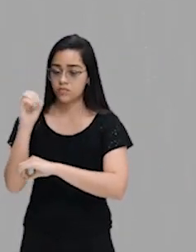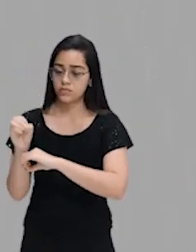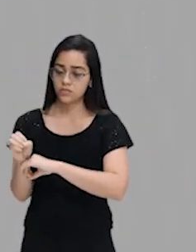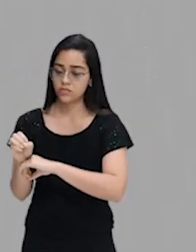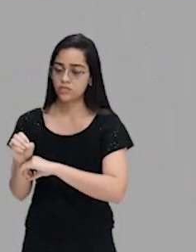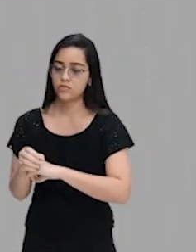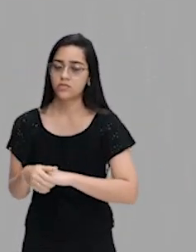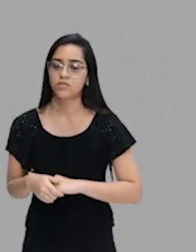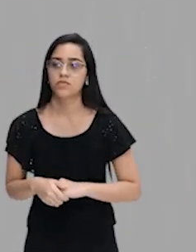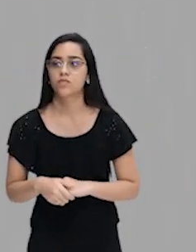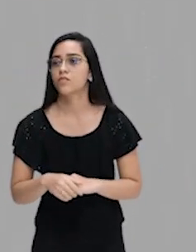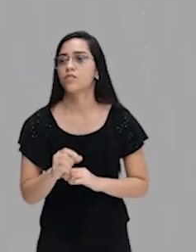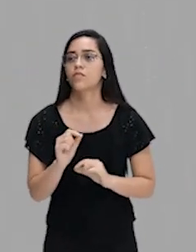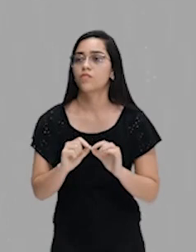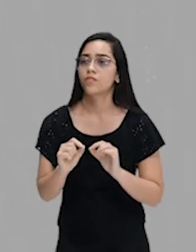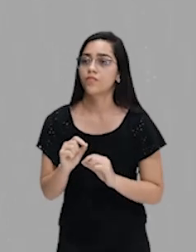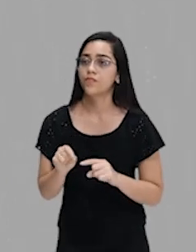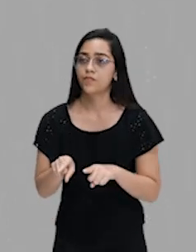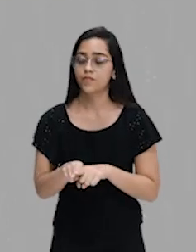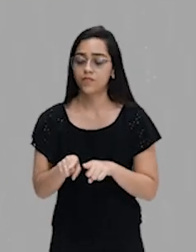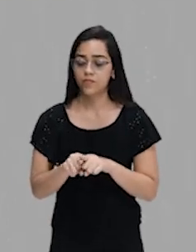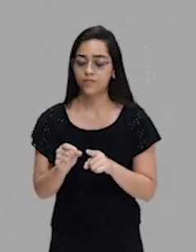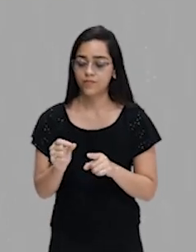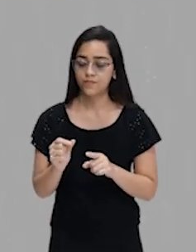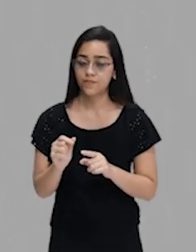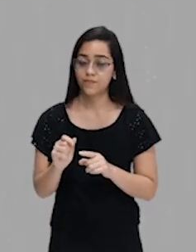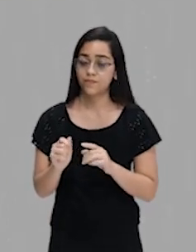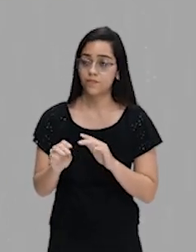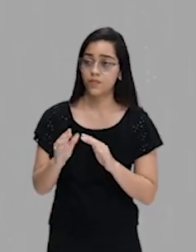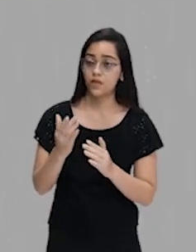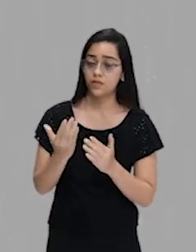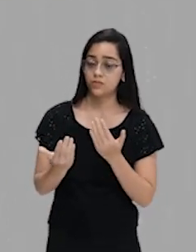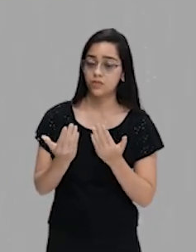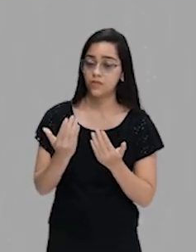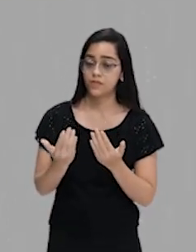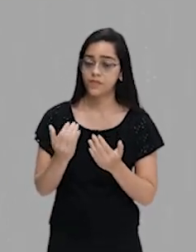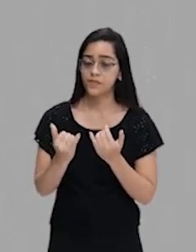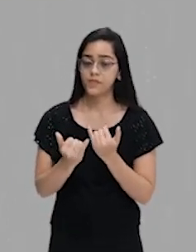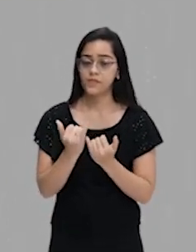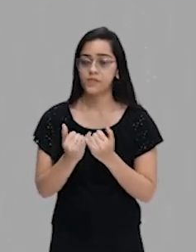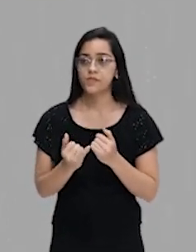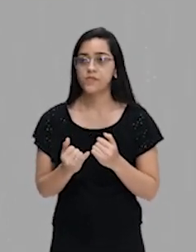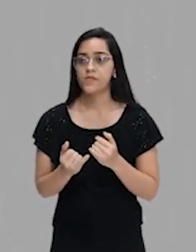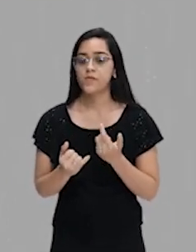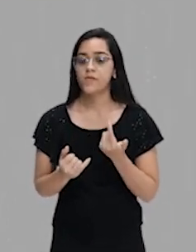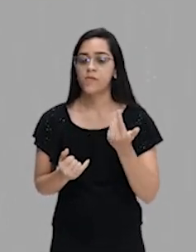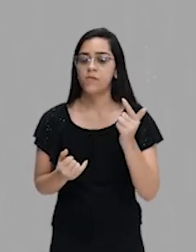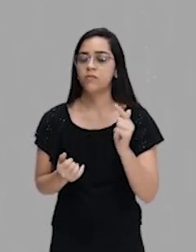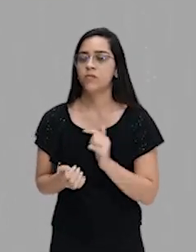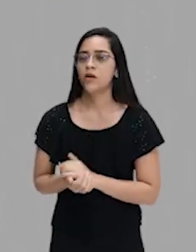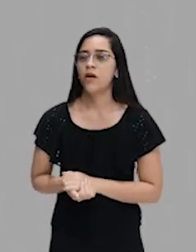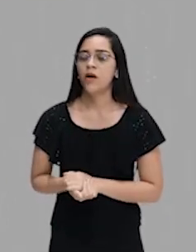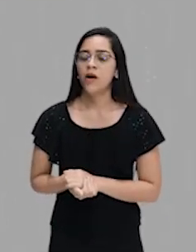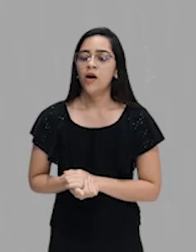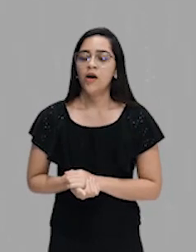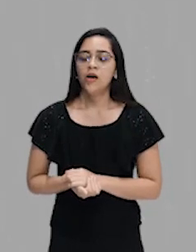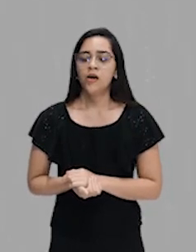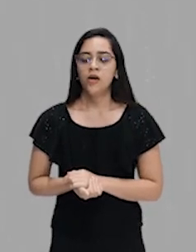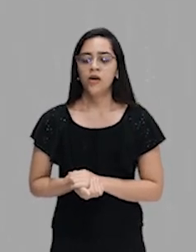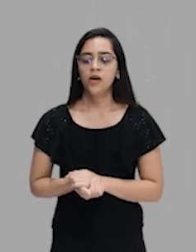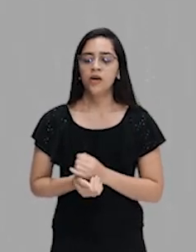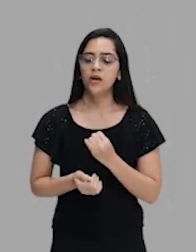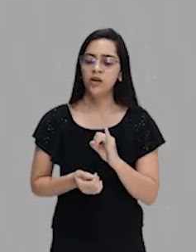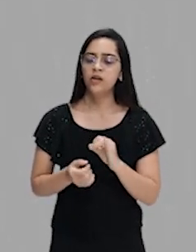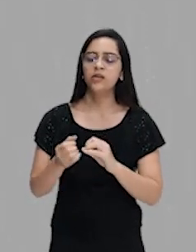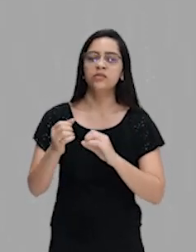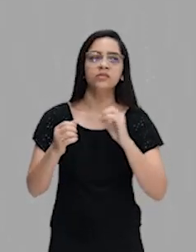em um sentido e o movimento aparente, ó, aparente do Sol é no outro. Tá certo? Então,